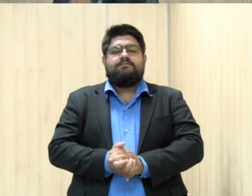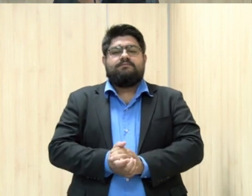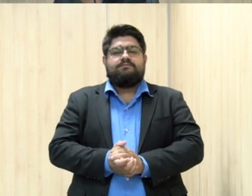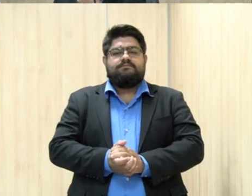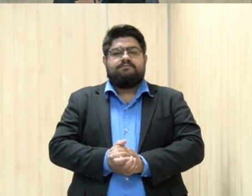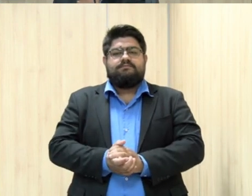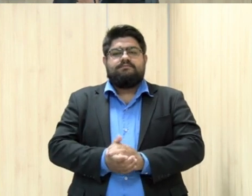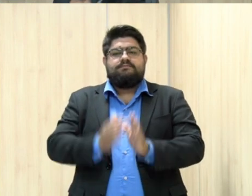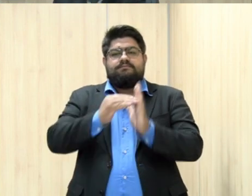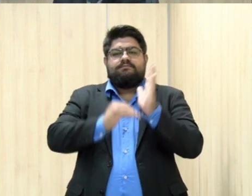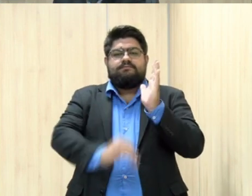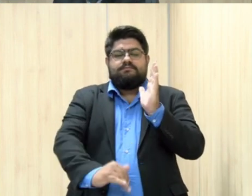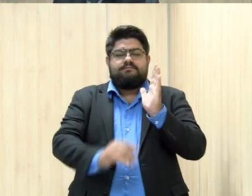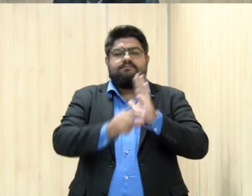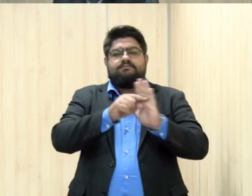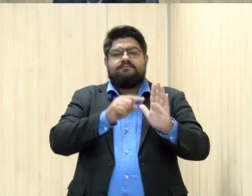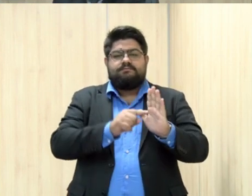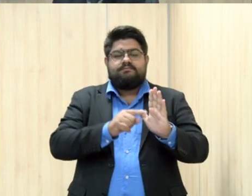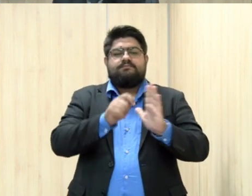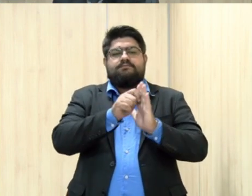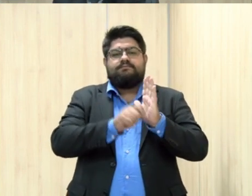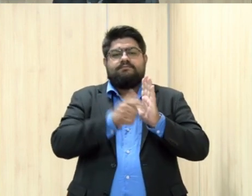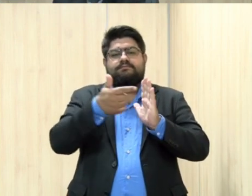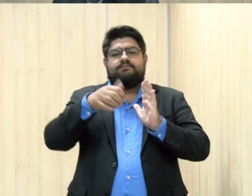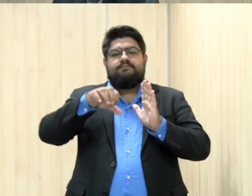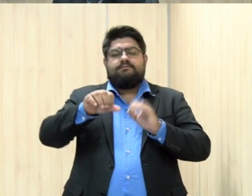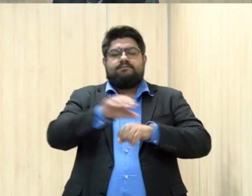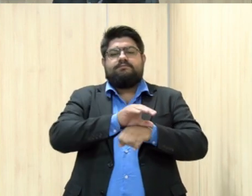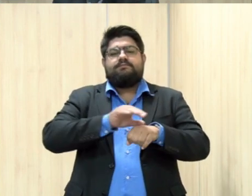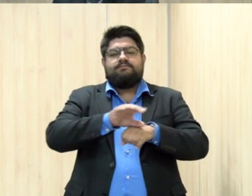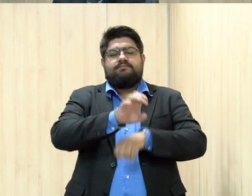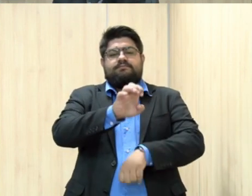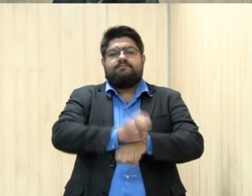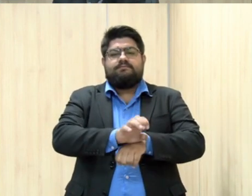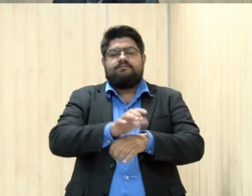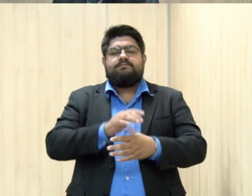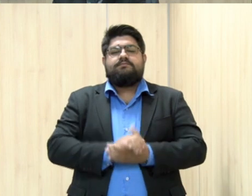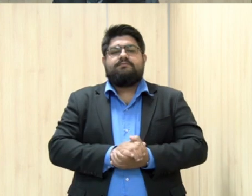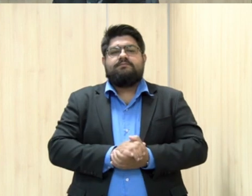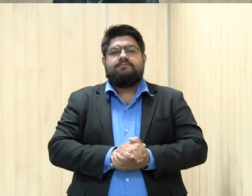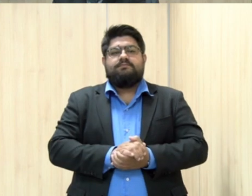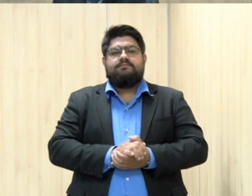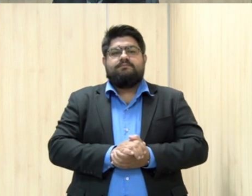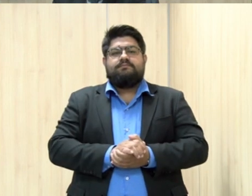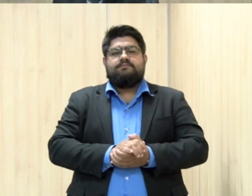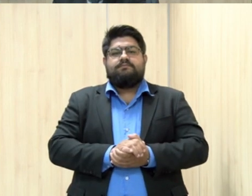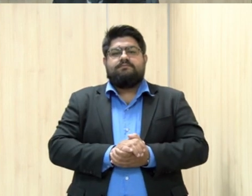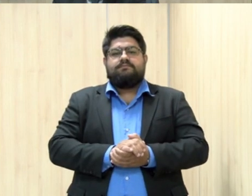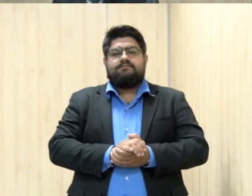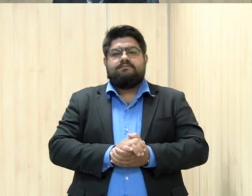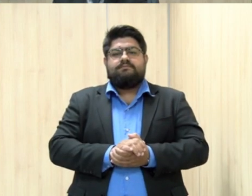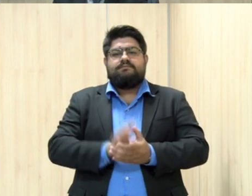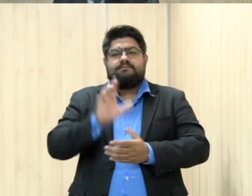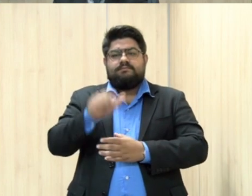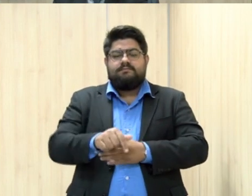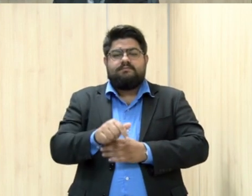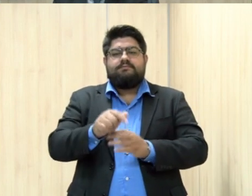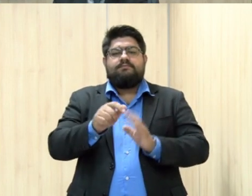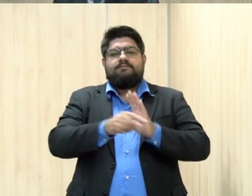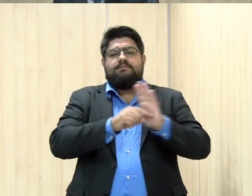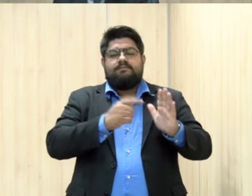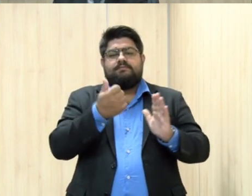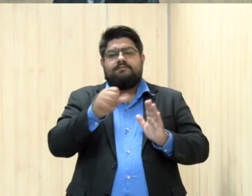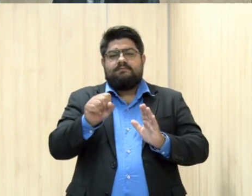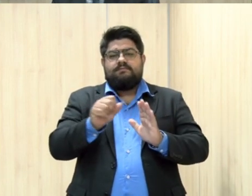dos termos do inciso 19 do artigo 29 da constituição estadual os efeitos do inciso 18 do artigo